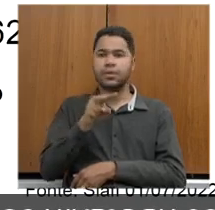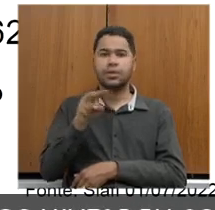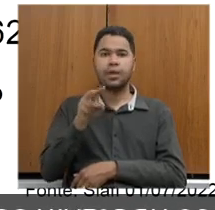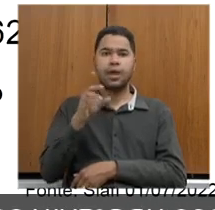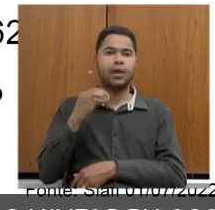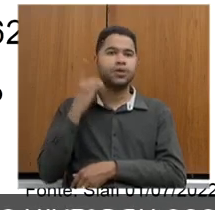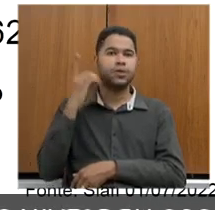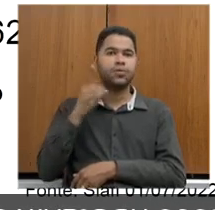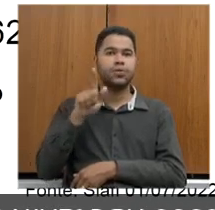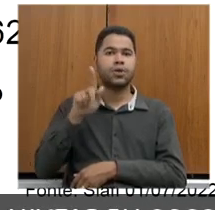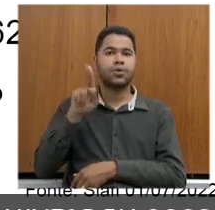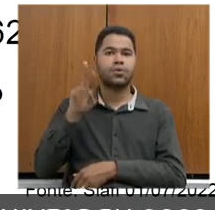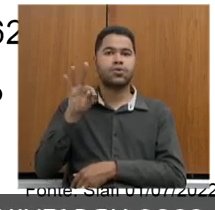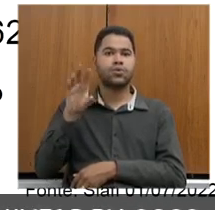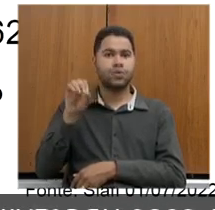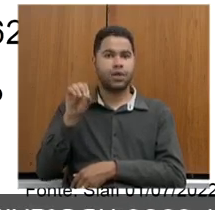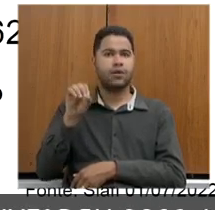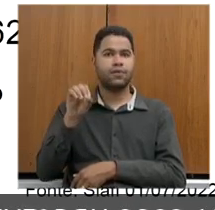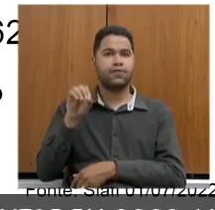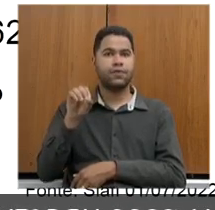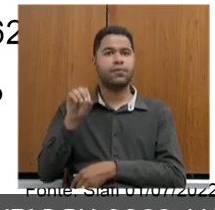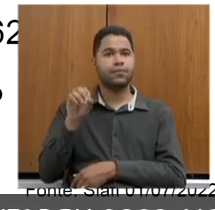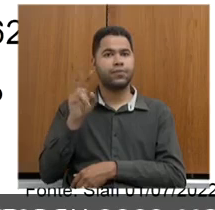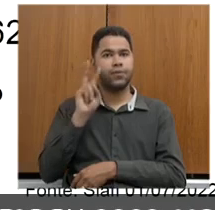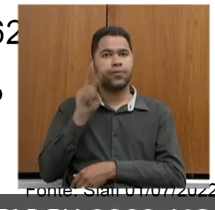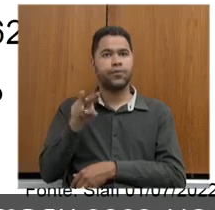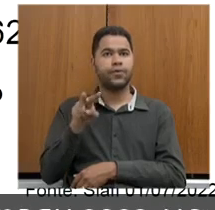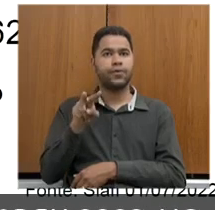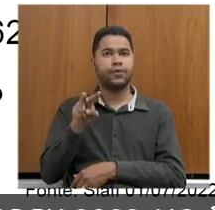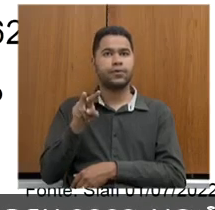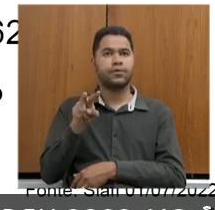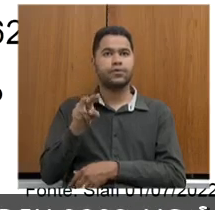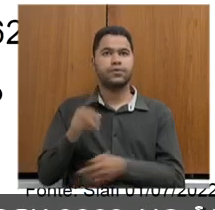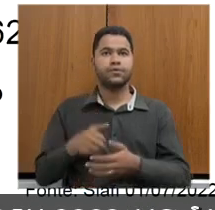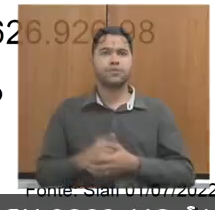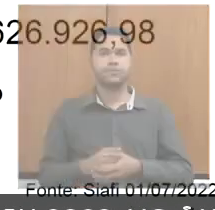que eu Deputado Gustavo Valadares nós vamos deixar de atender não